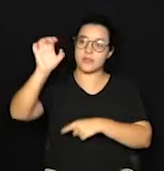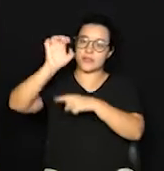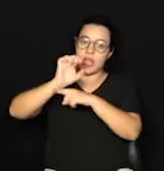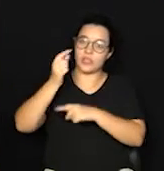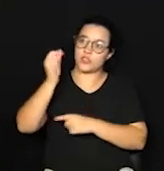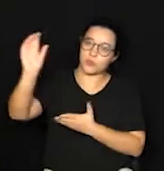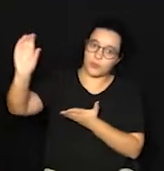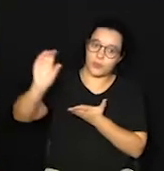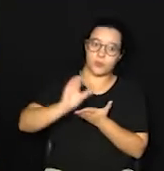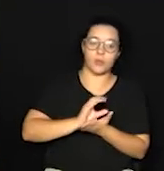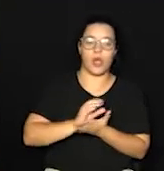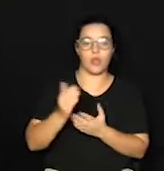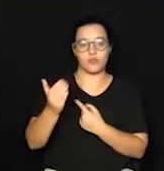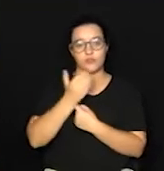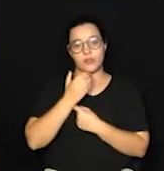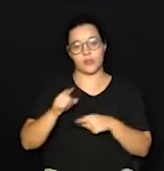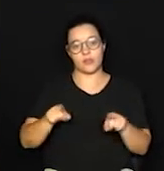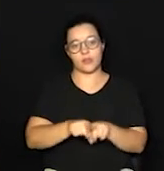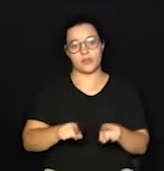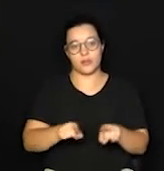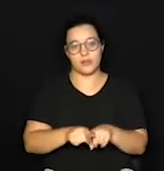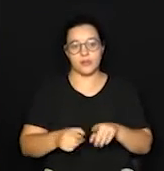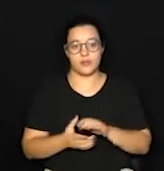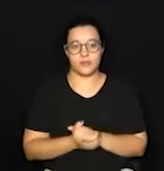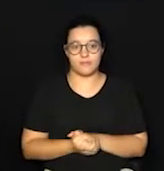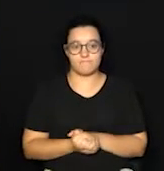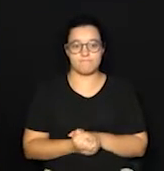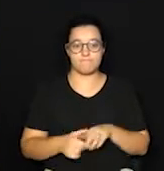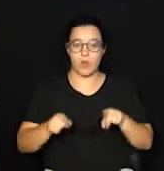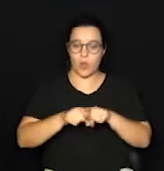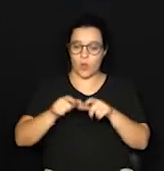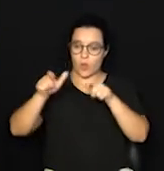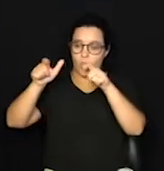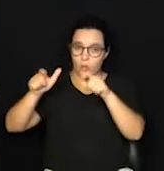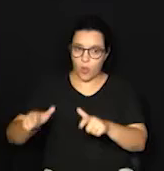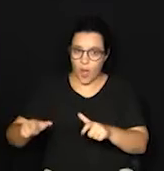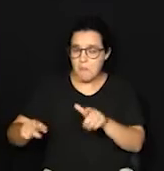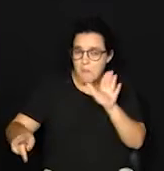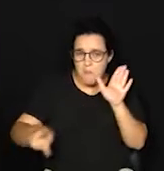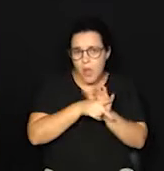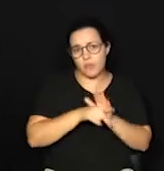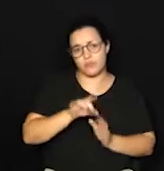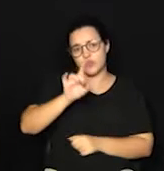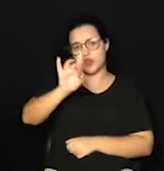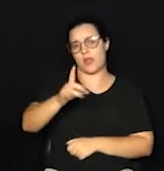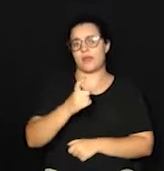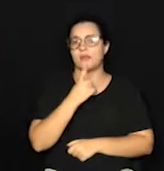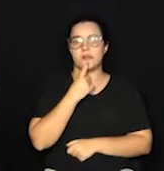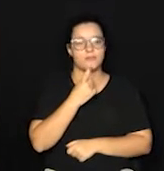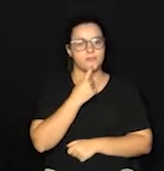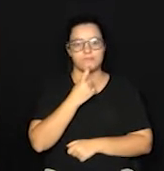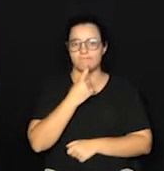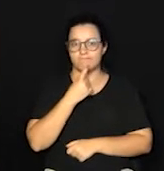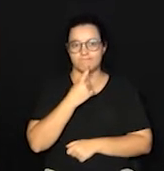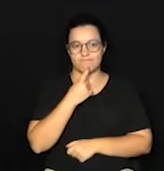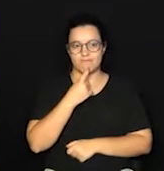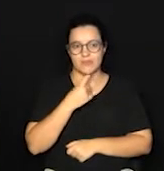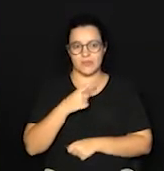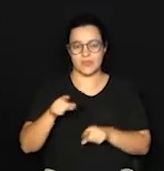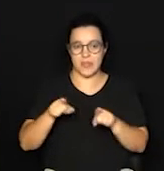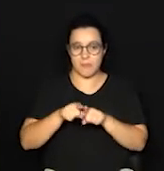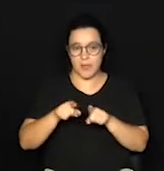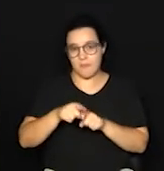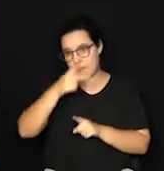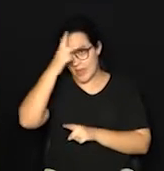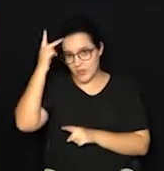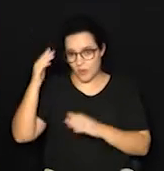também. Por quê? Porque é um equipamento que não será usado só por Campinas, mas o custo,